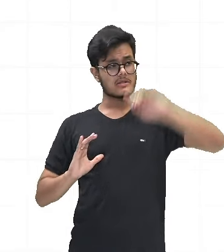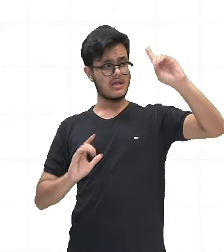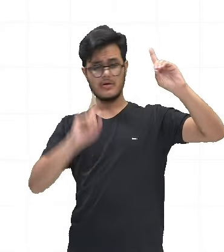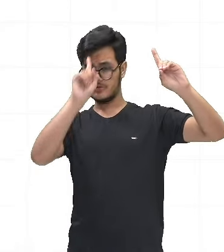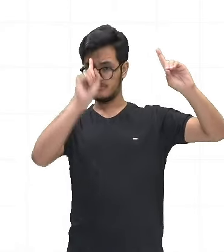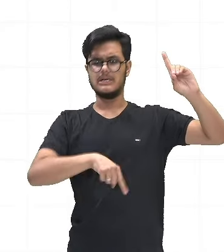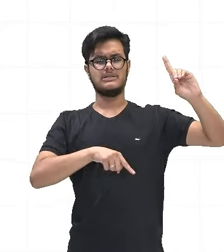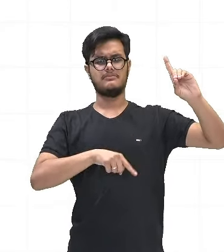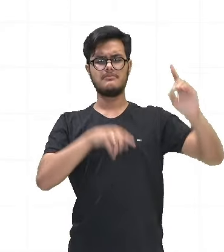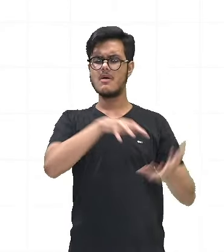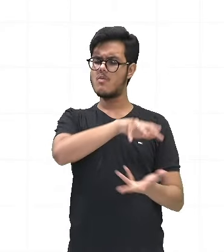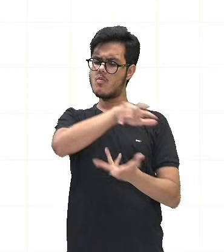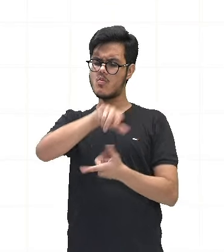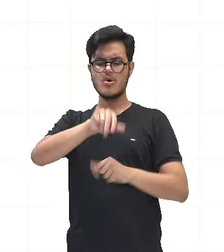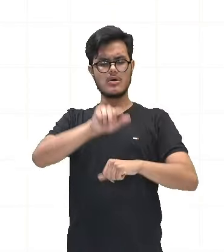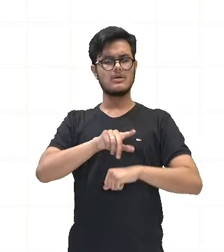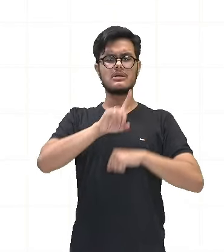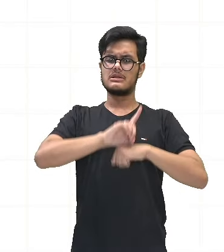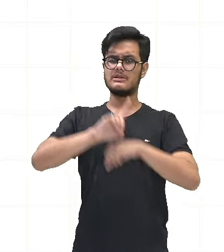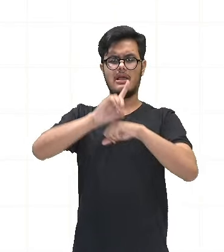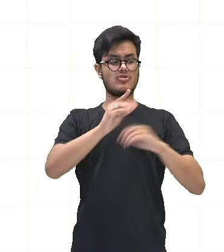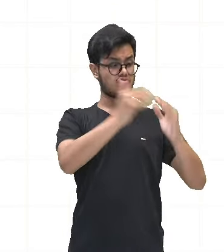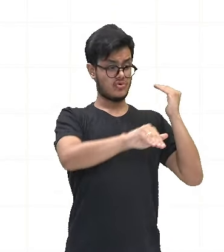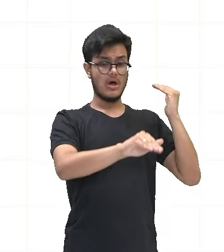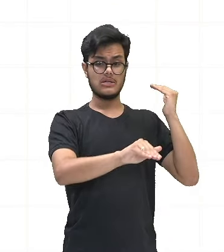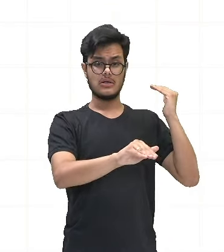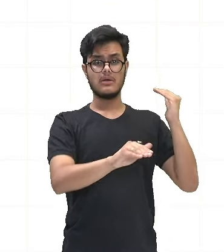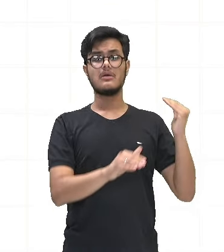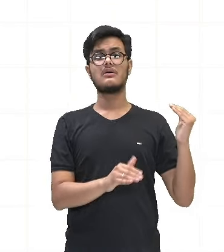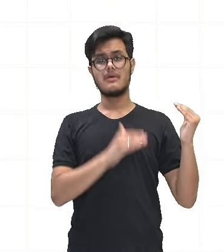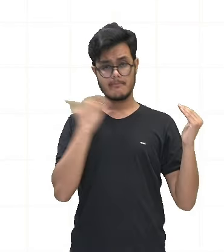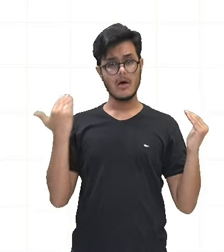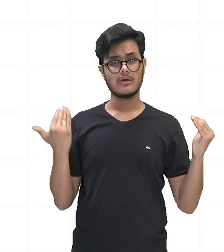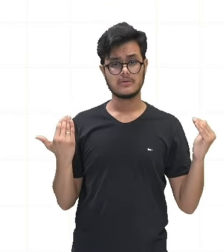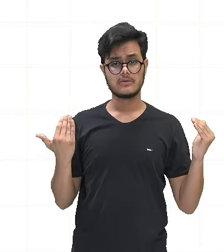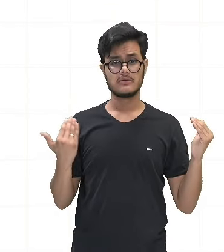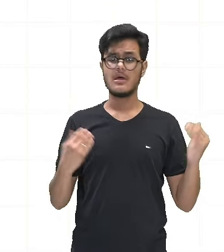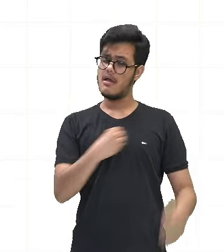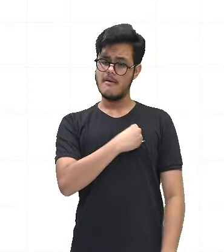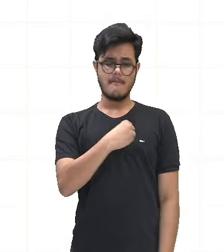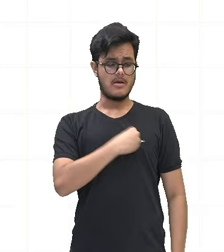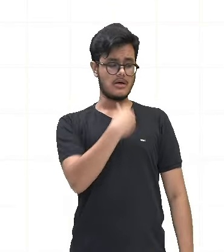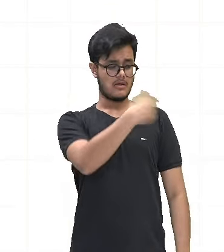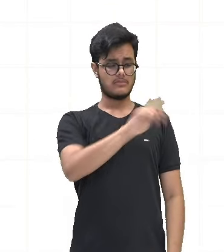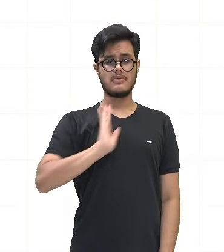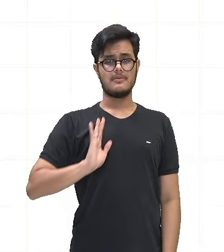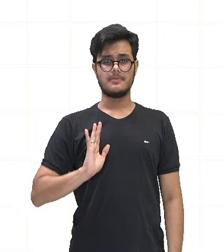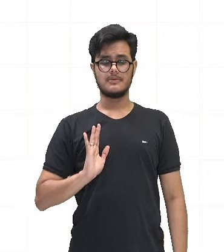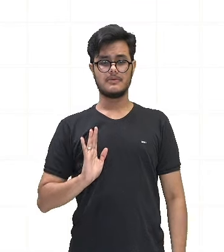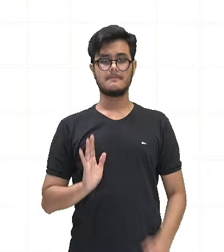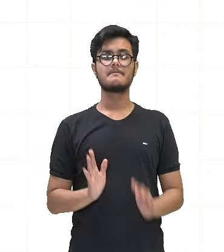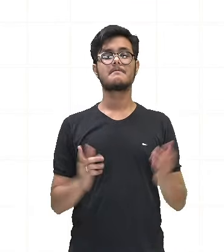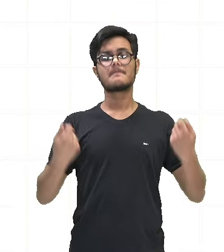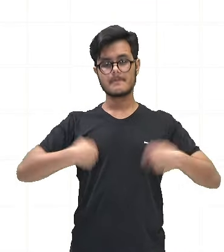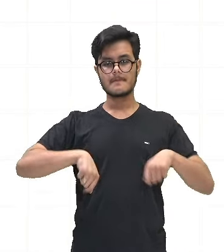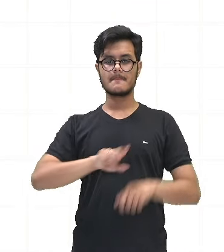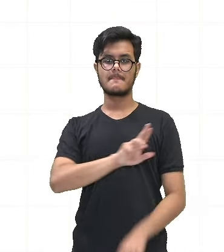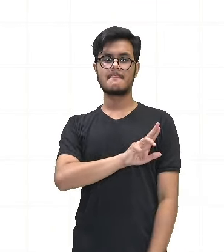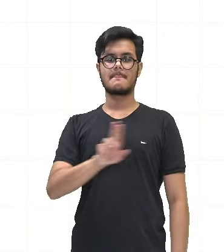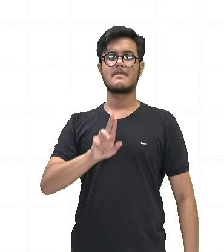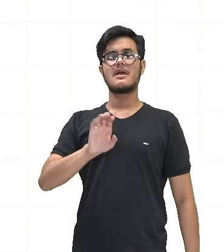do universo. Quem discordava dessa doutrina era considerado pecador e recebia o nome, né?